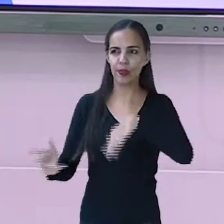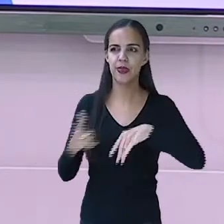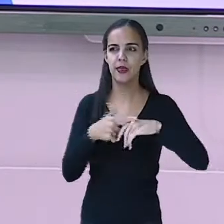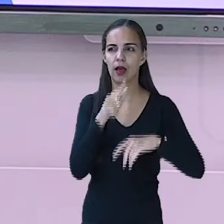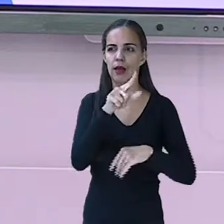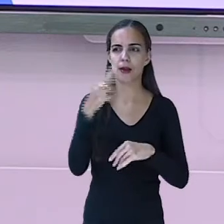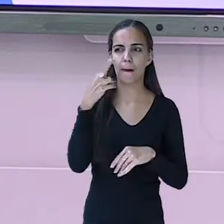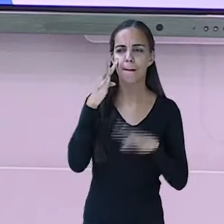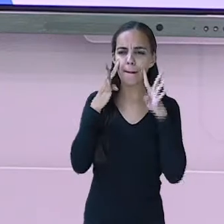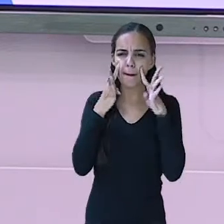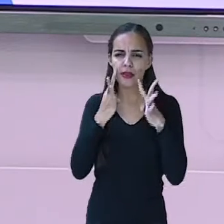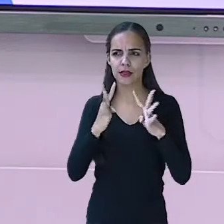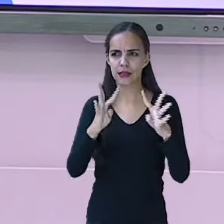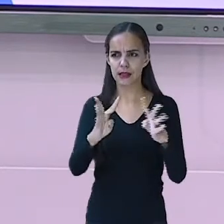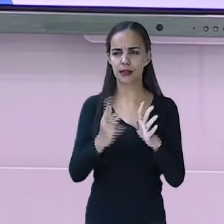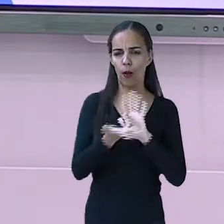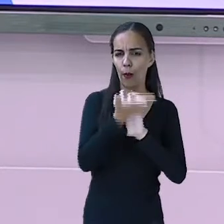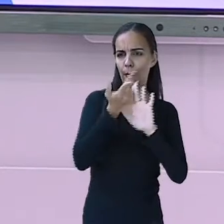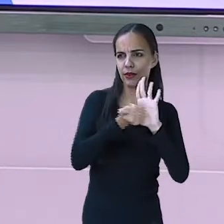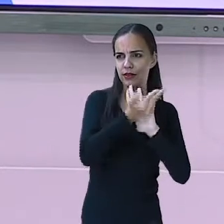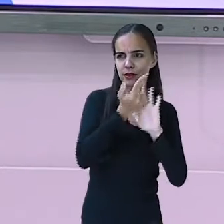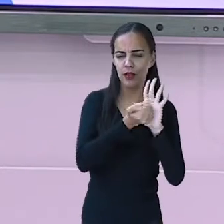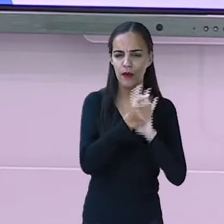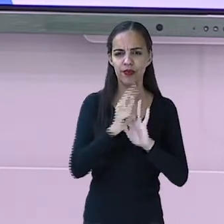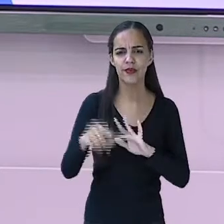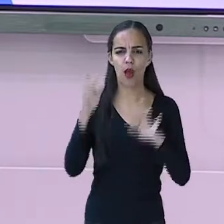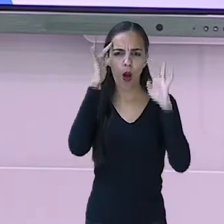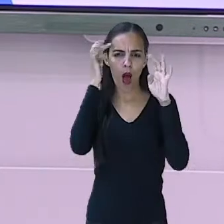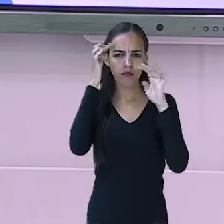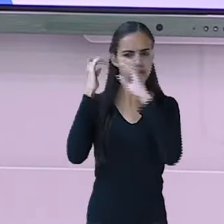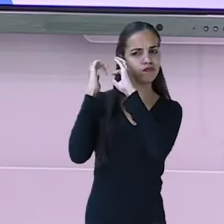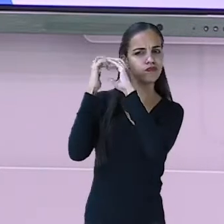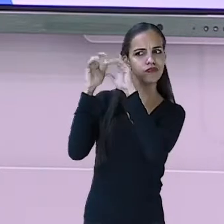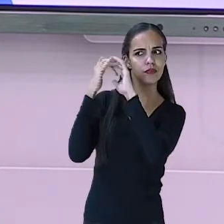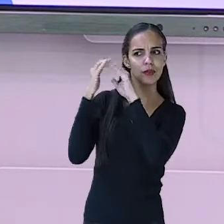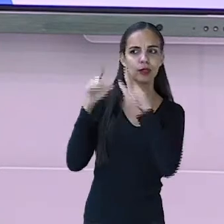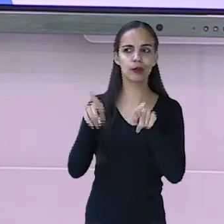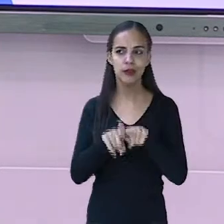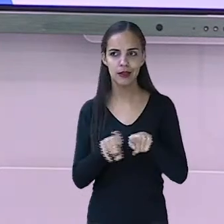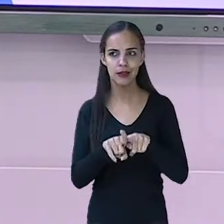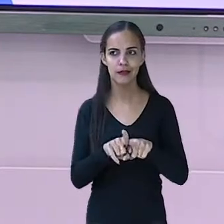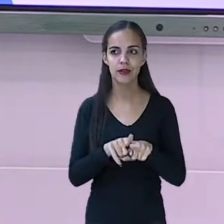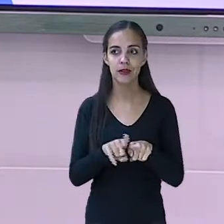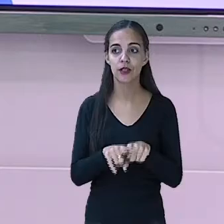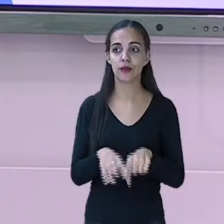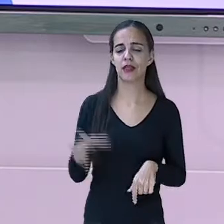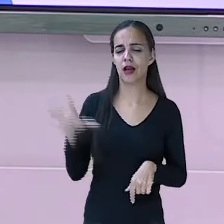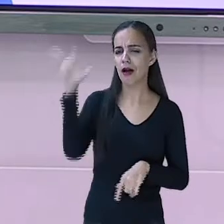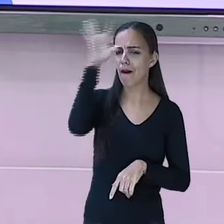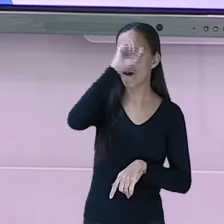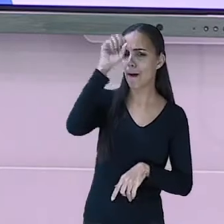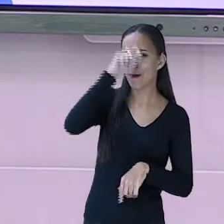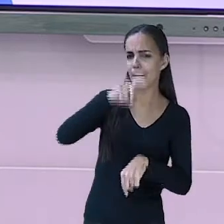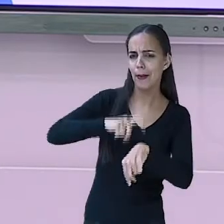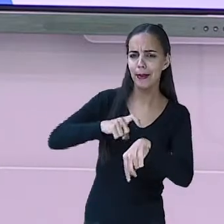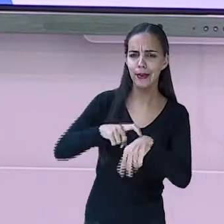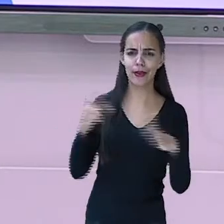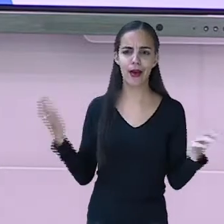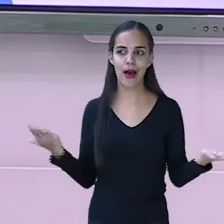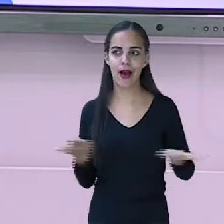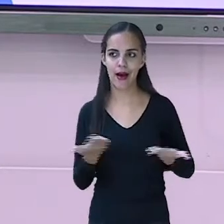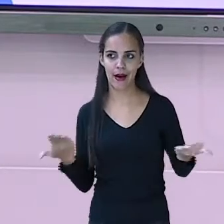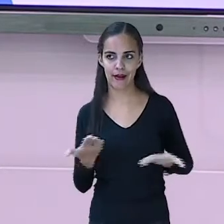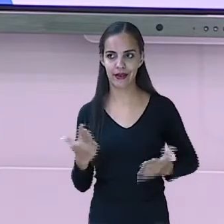às imagens, raciocine, foco. Vamos no nosso momento de aprender.